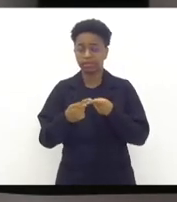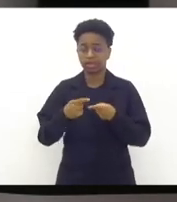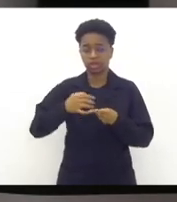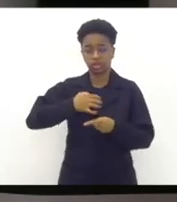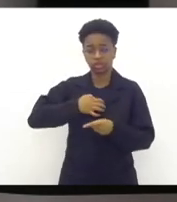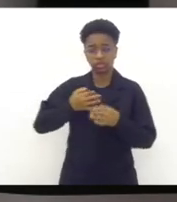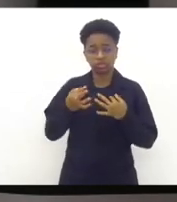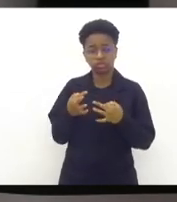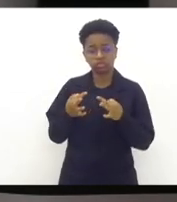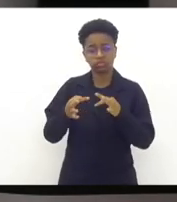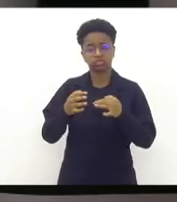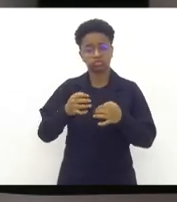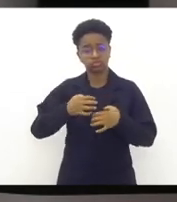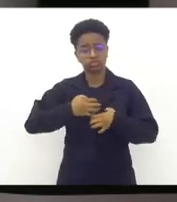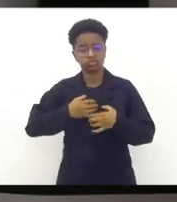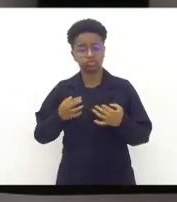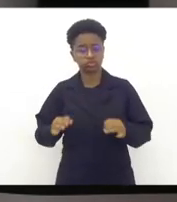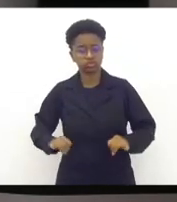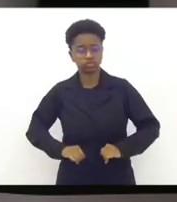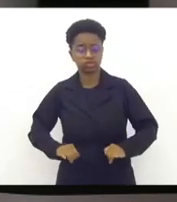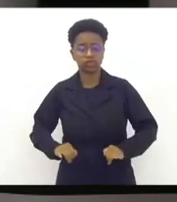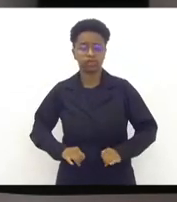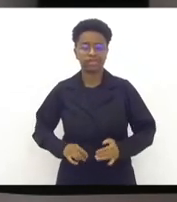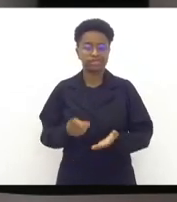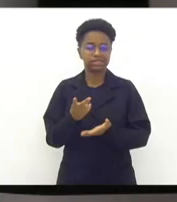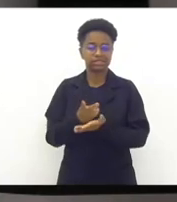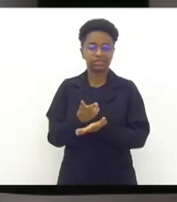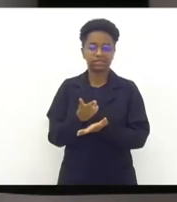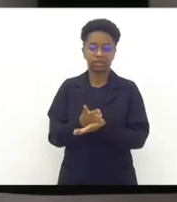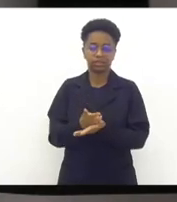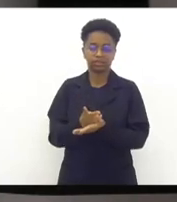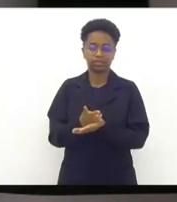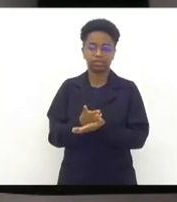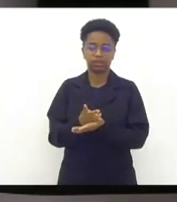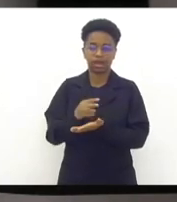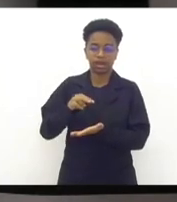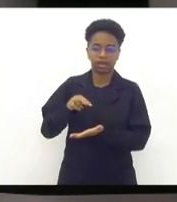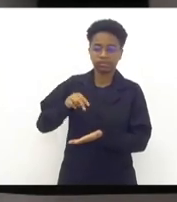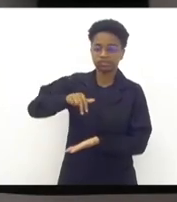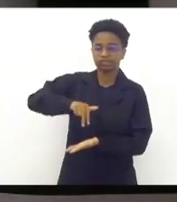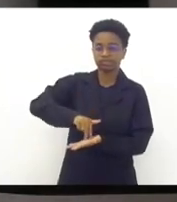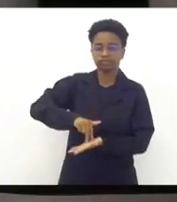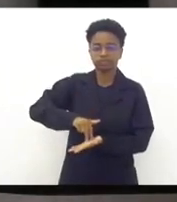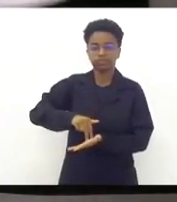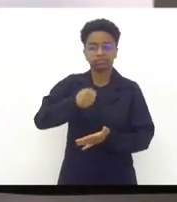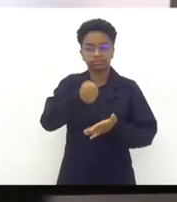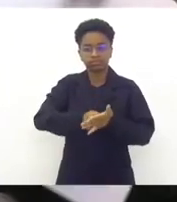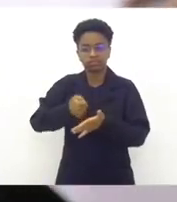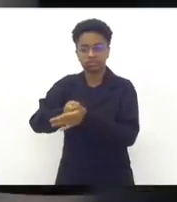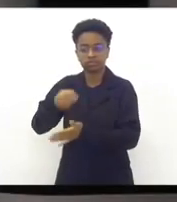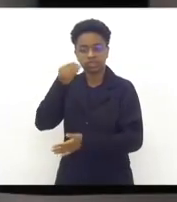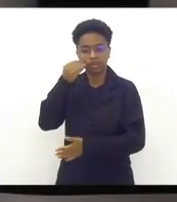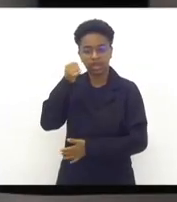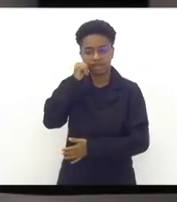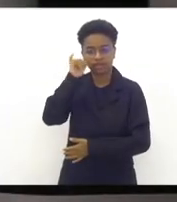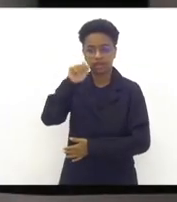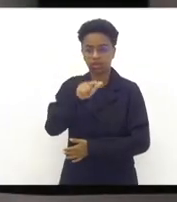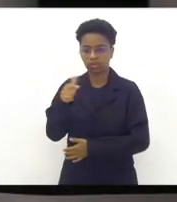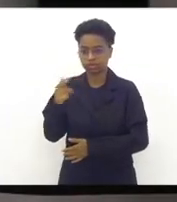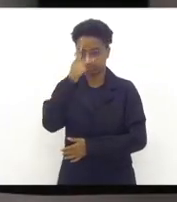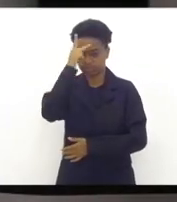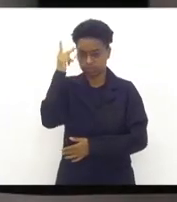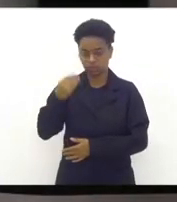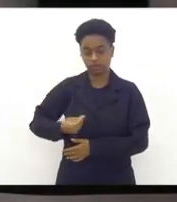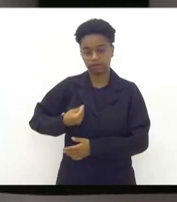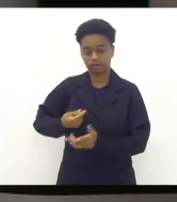passo e que eu vou estar sempre aqui lutando para que outras pessoas não passem essa dor. Eu tenho